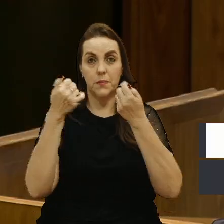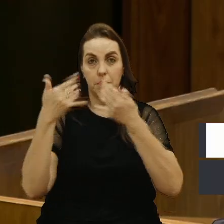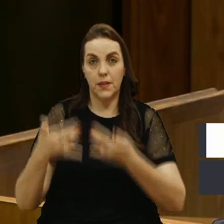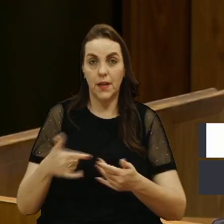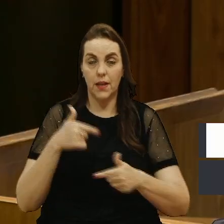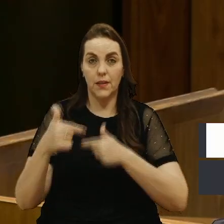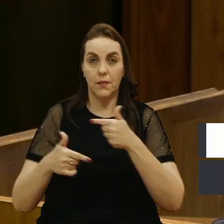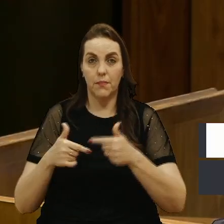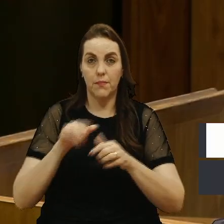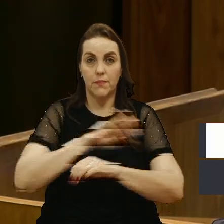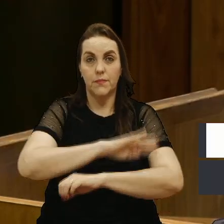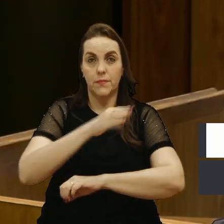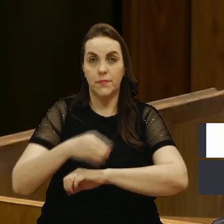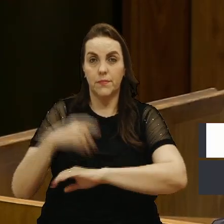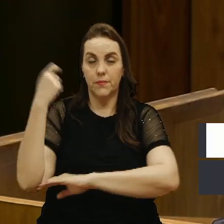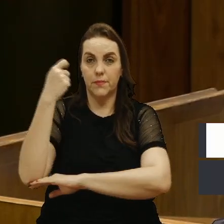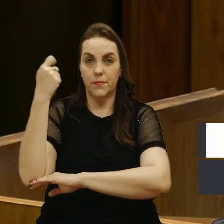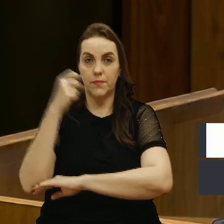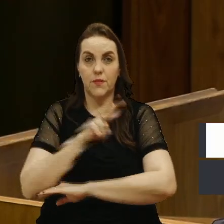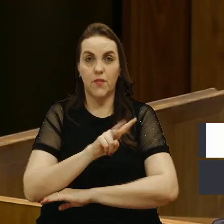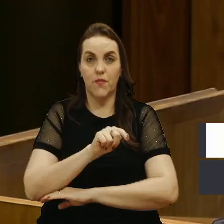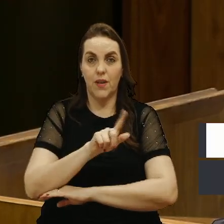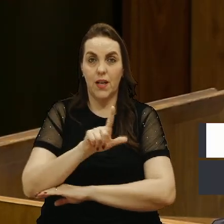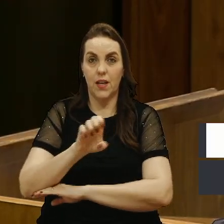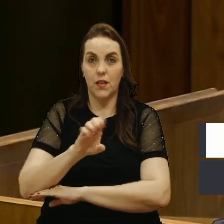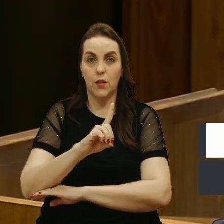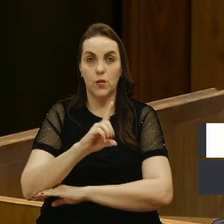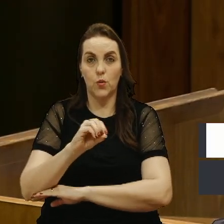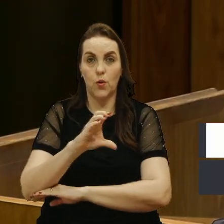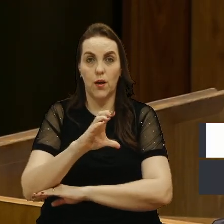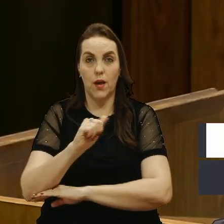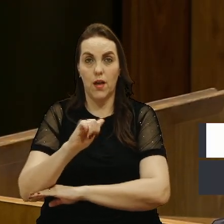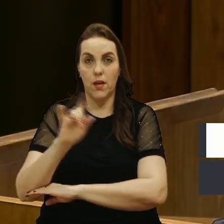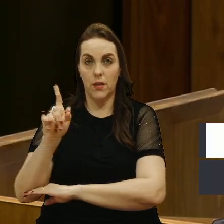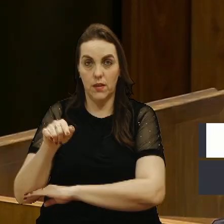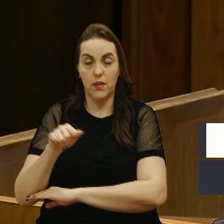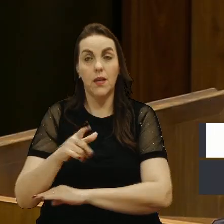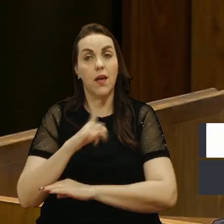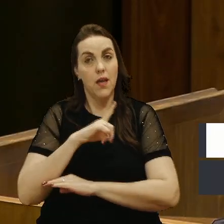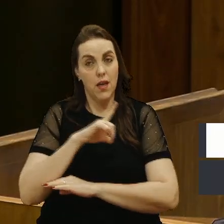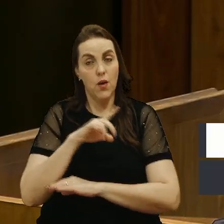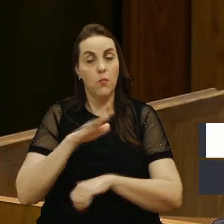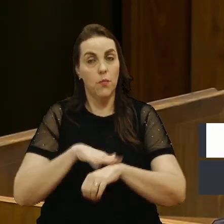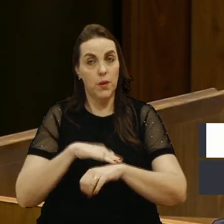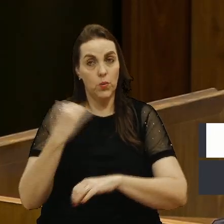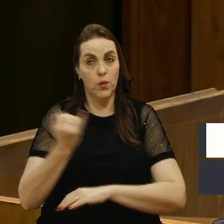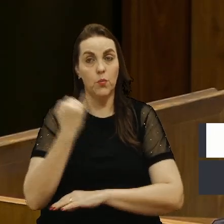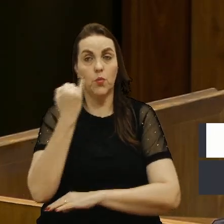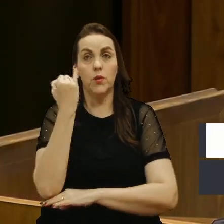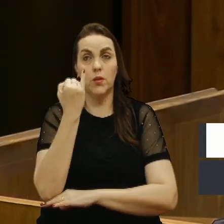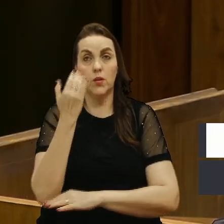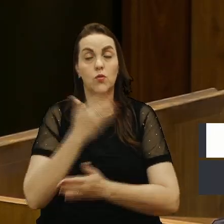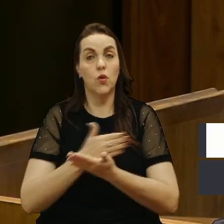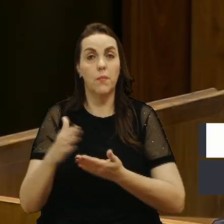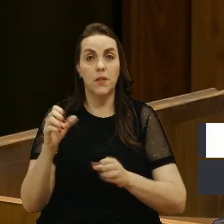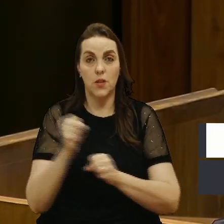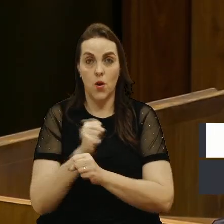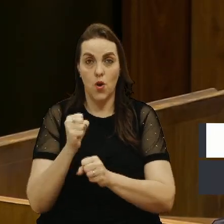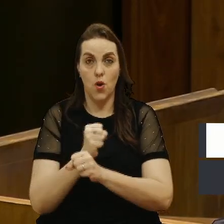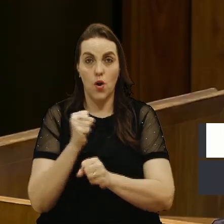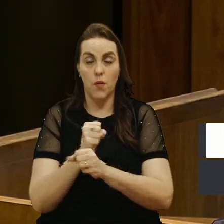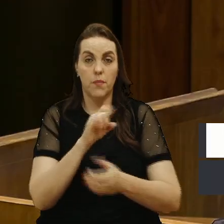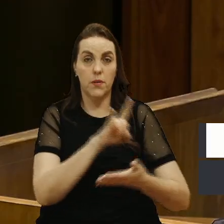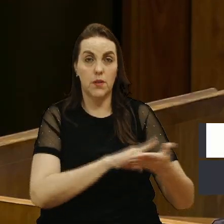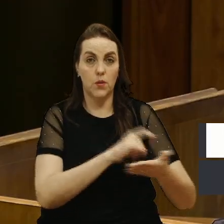Caí. Esse é um momento importante porque a gente começa nesse momento a fazer obras que estão no nosso